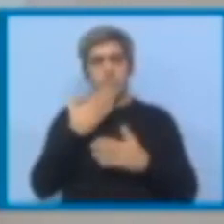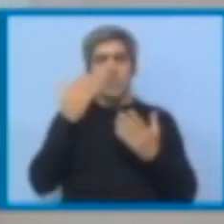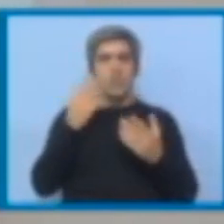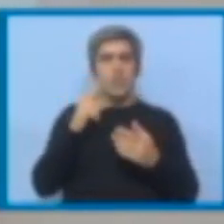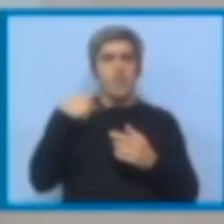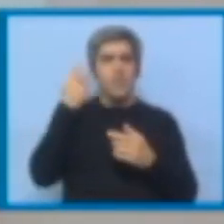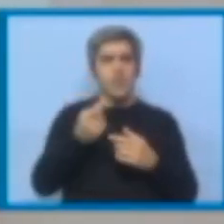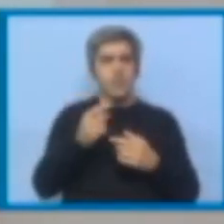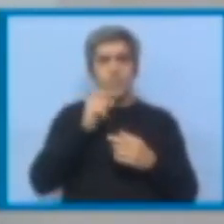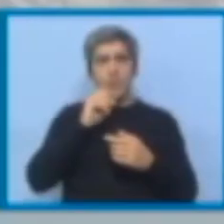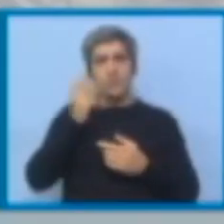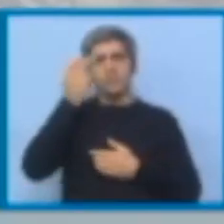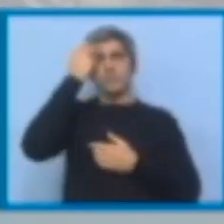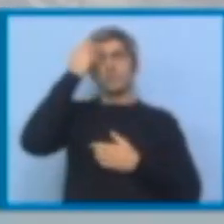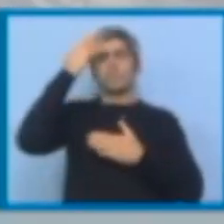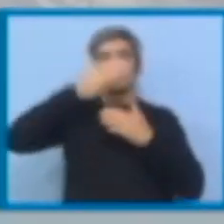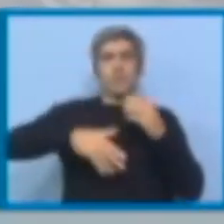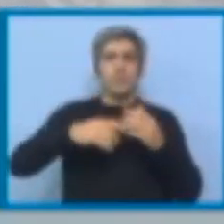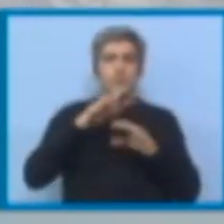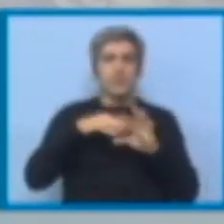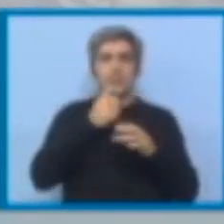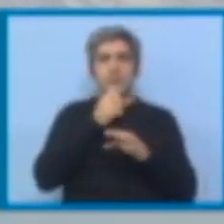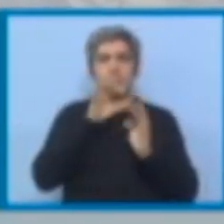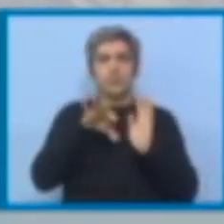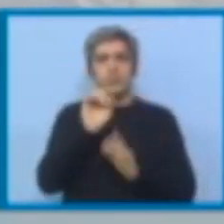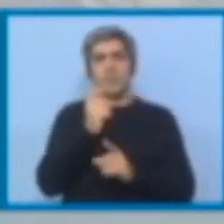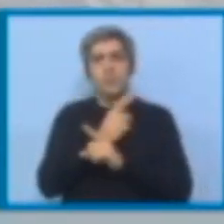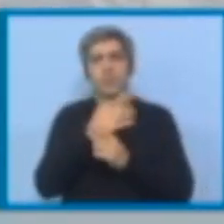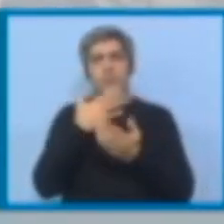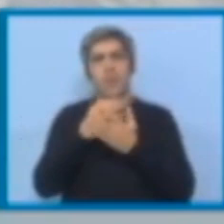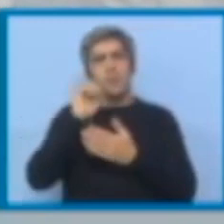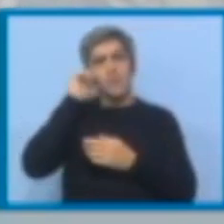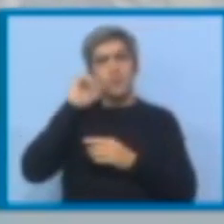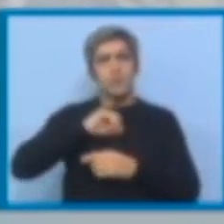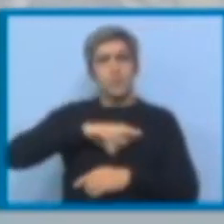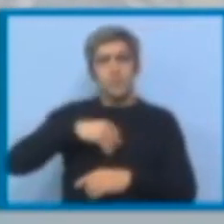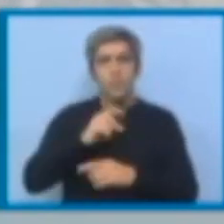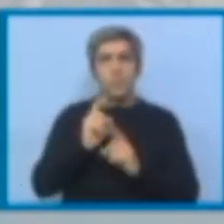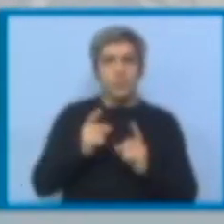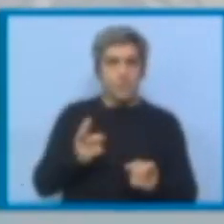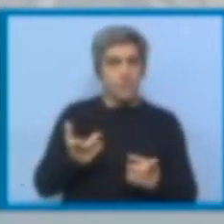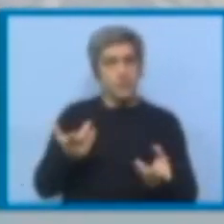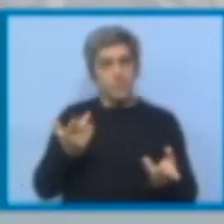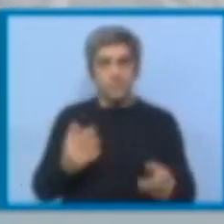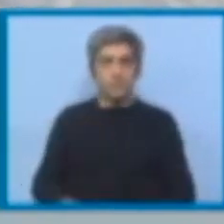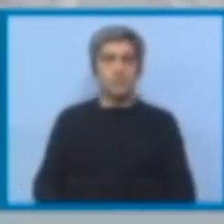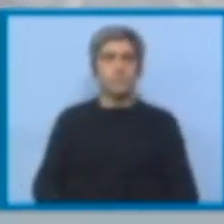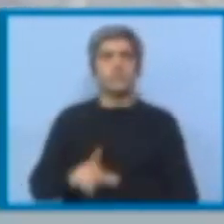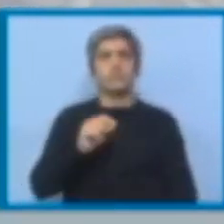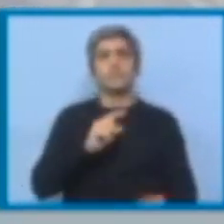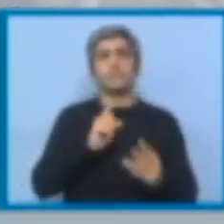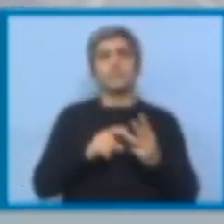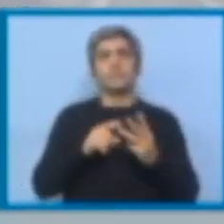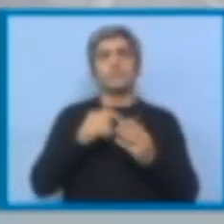cedo ou de madrugada o Presidente Trump vai decidir ou vai fazer e quais as consequências para o mundo inteiro. Também a questão da ameaça